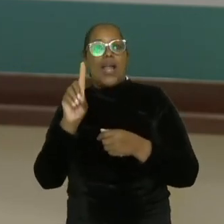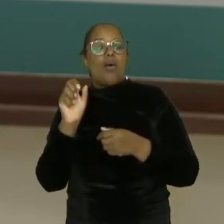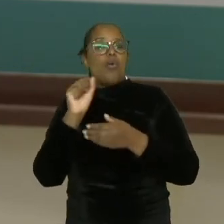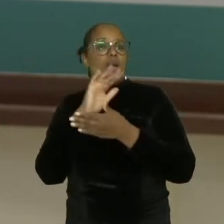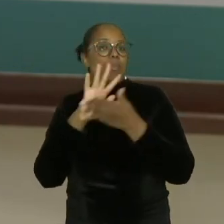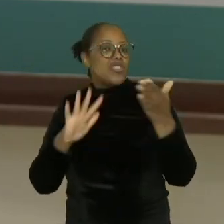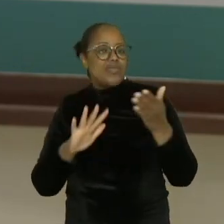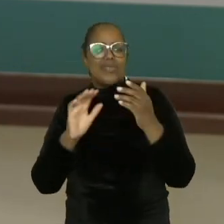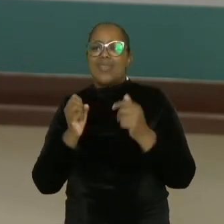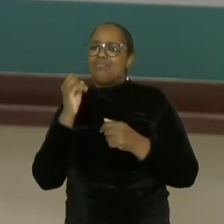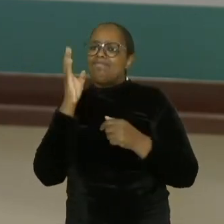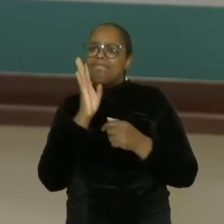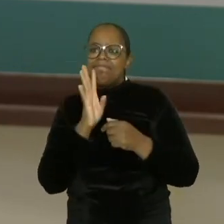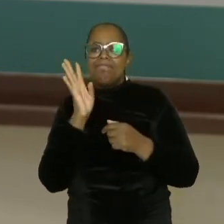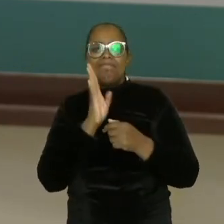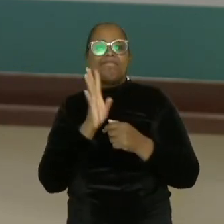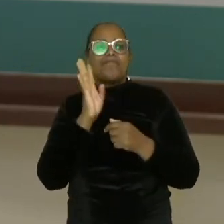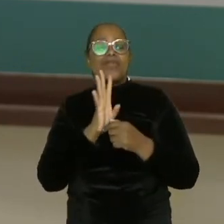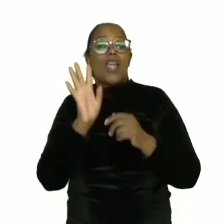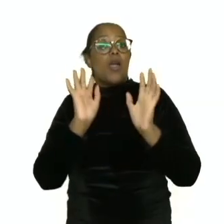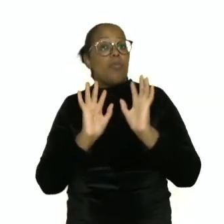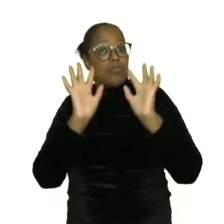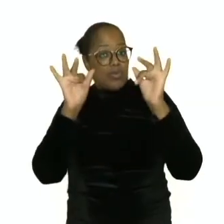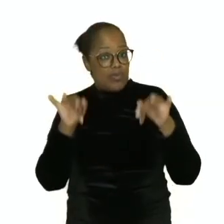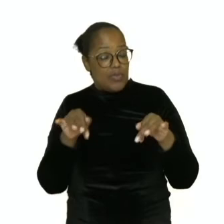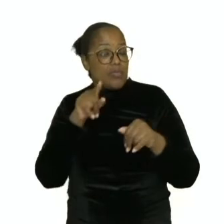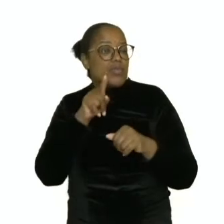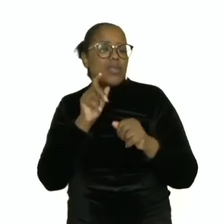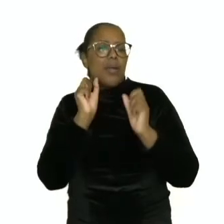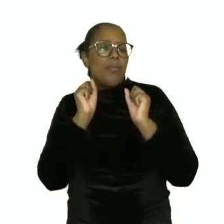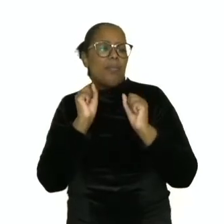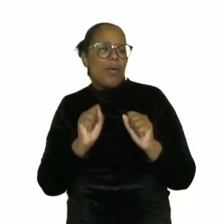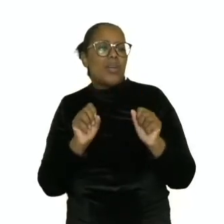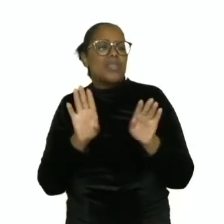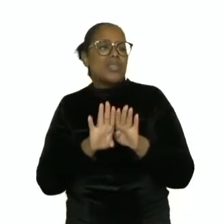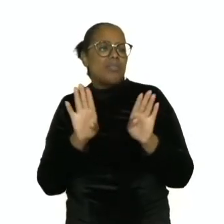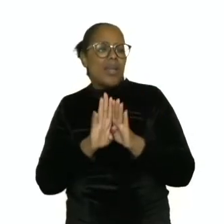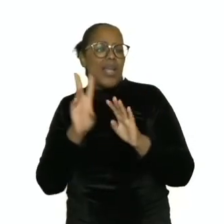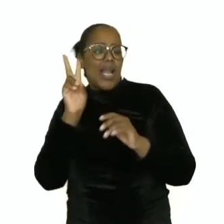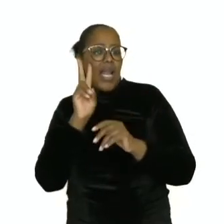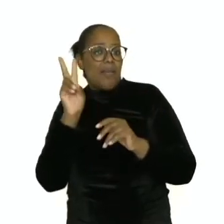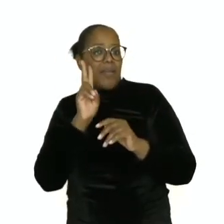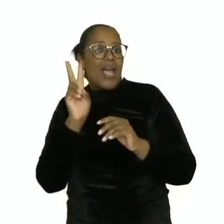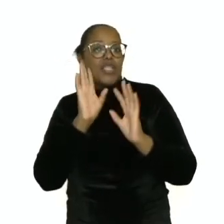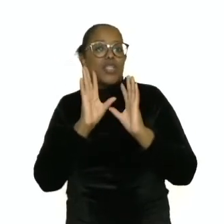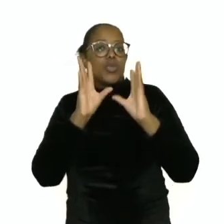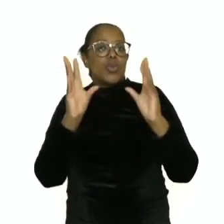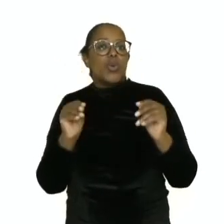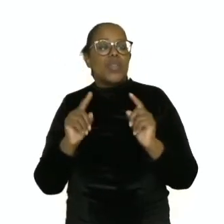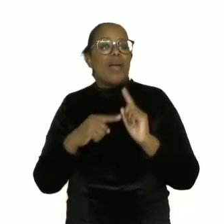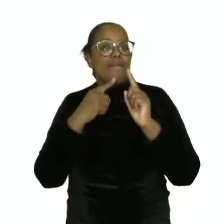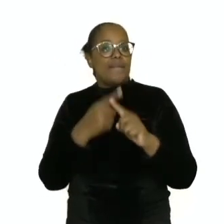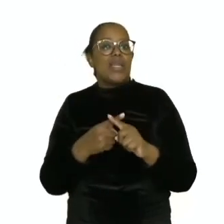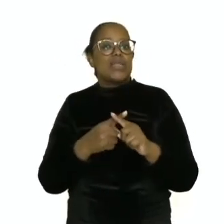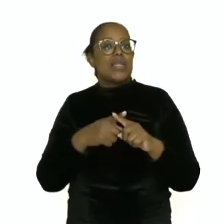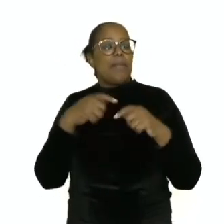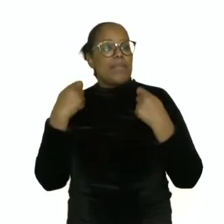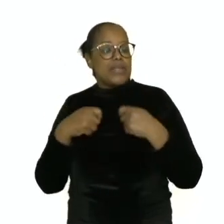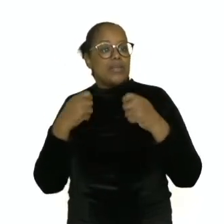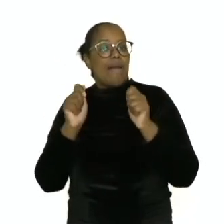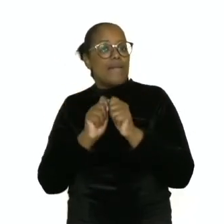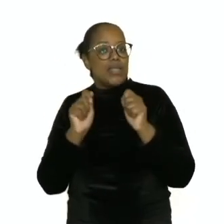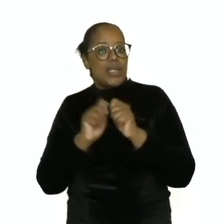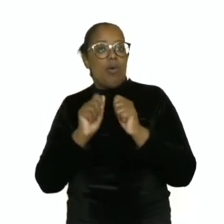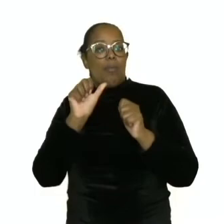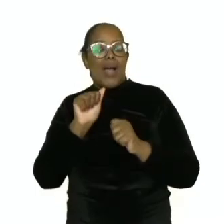bem interessante, né? Por fim, vocês podem... se lembrar que toda vez que vocês tiverem que fazer uma ação,